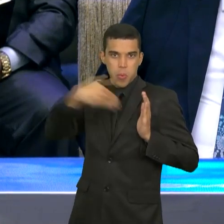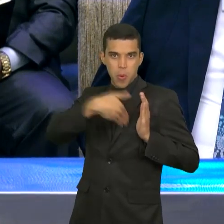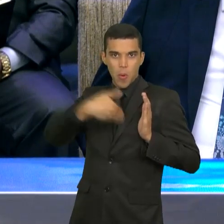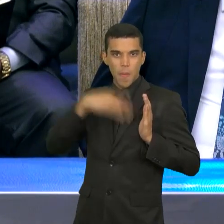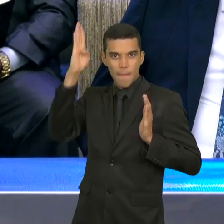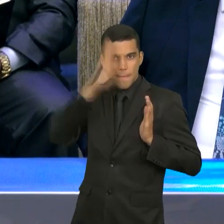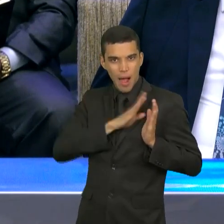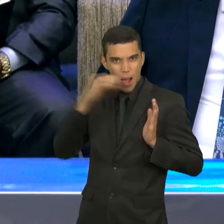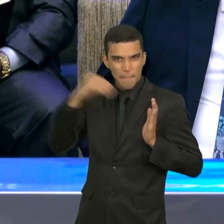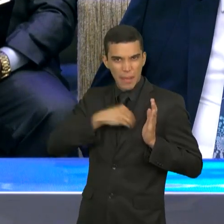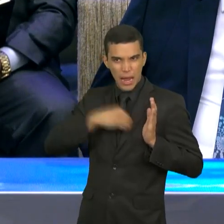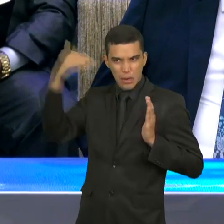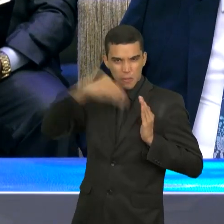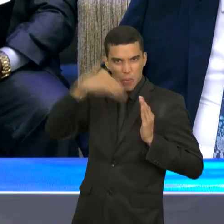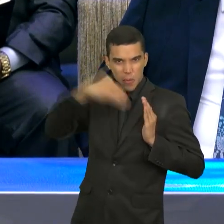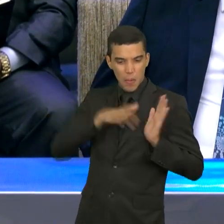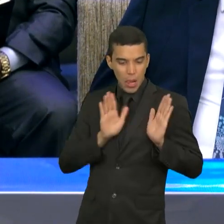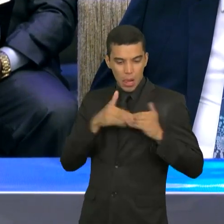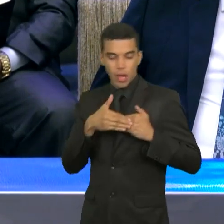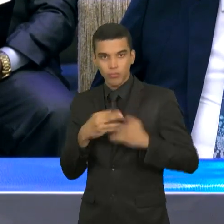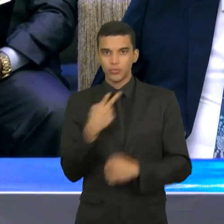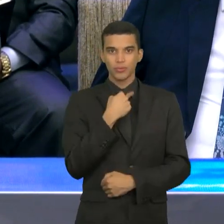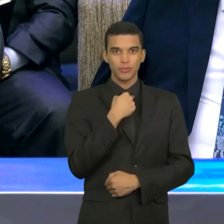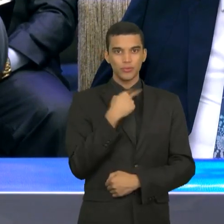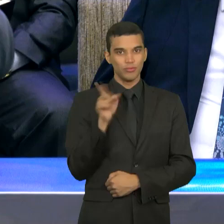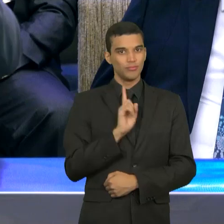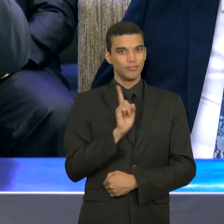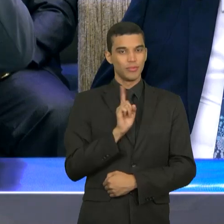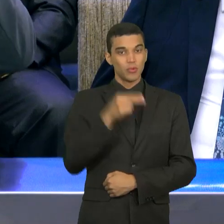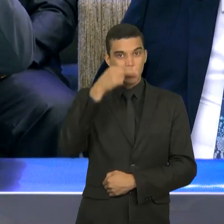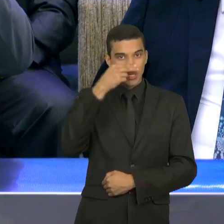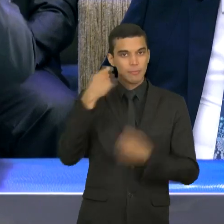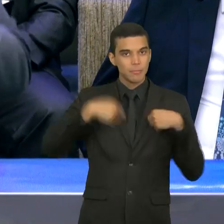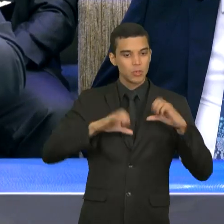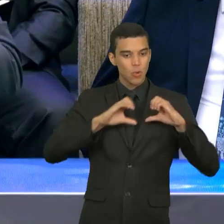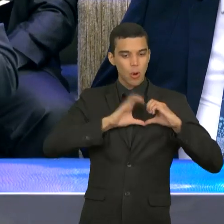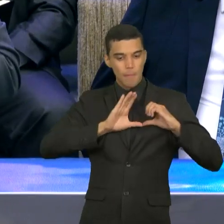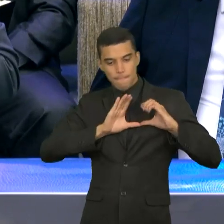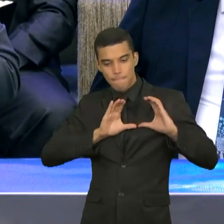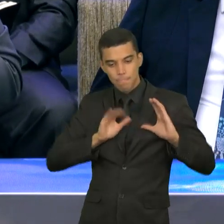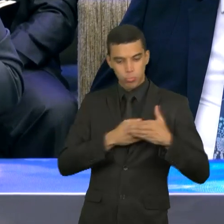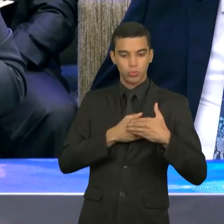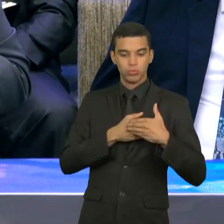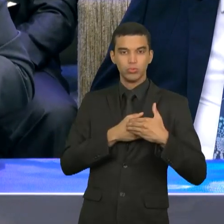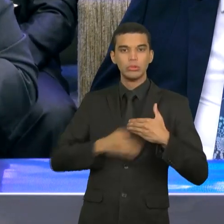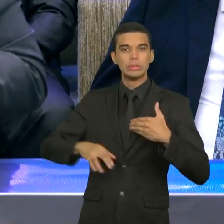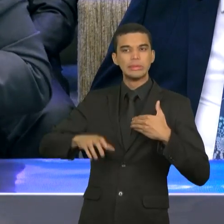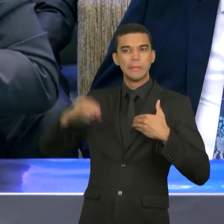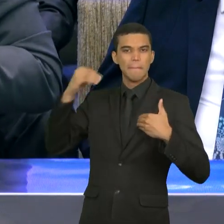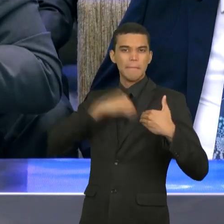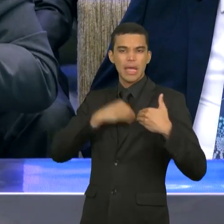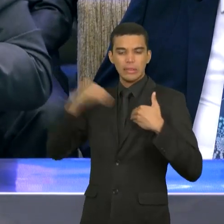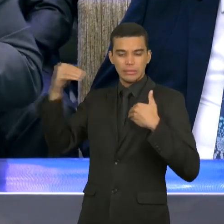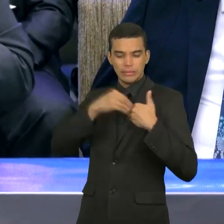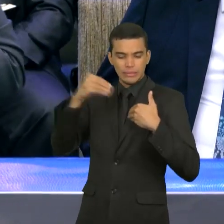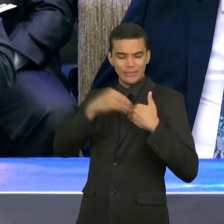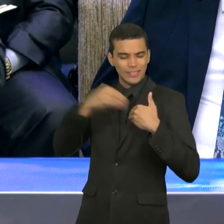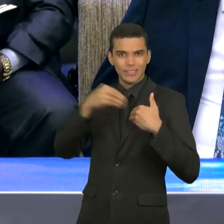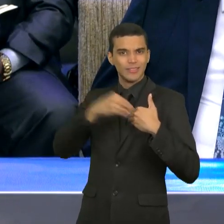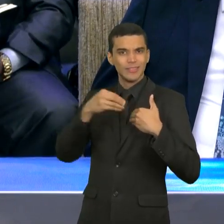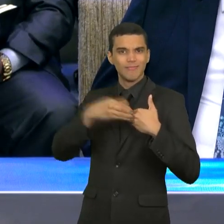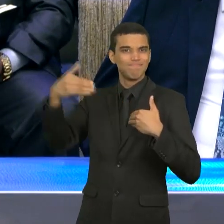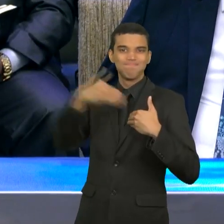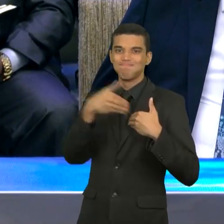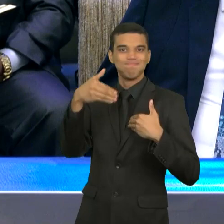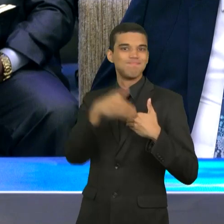A Tua Palavra no meu coração para eu não pecar contra ti Glória a Jesus